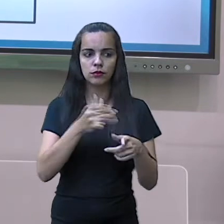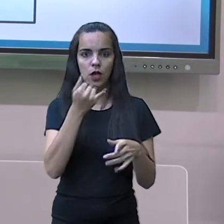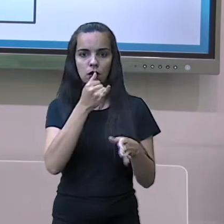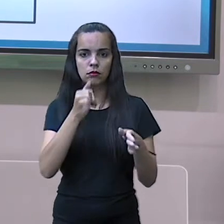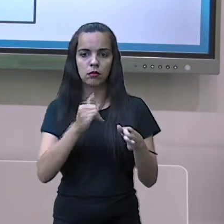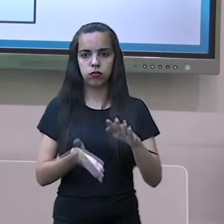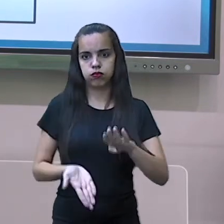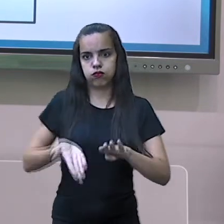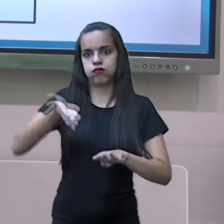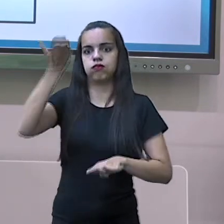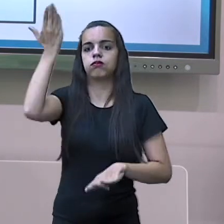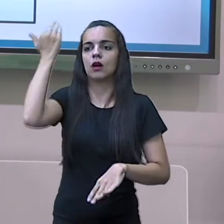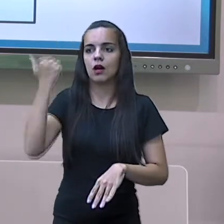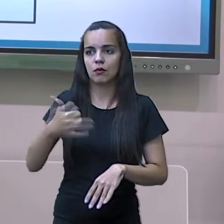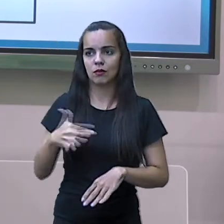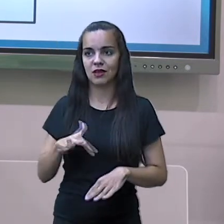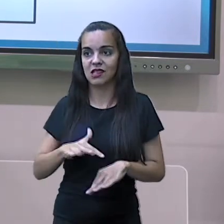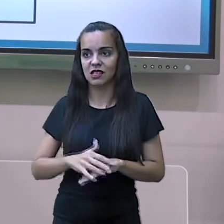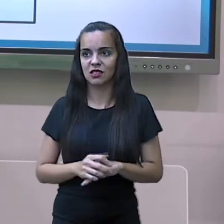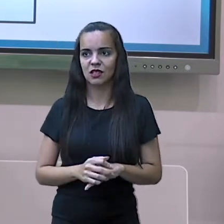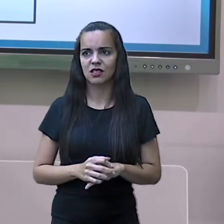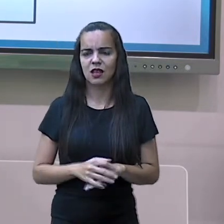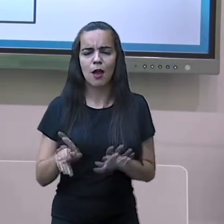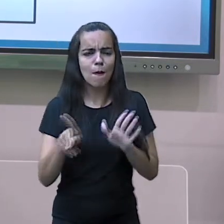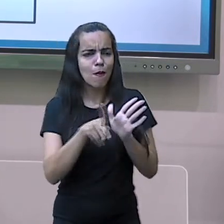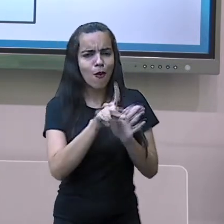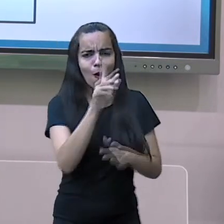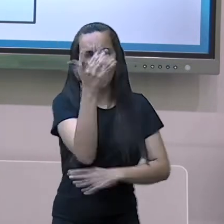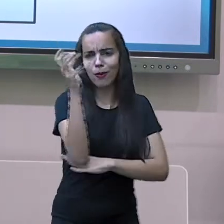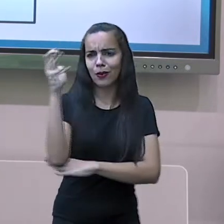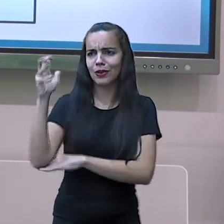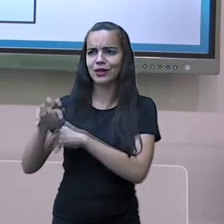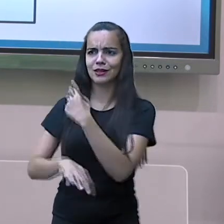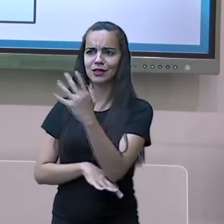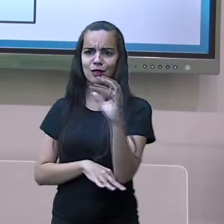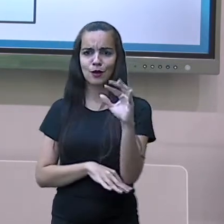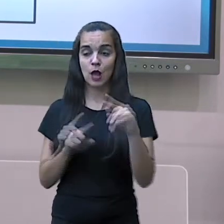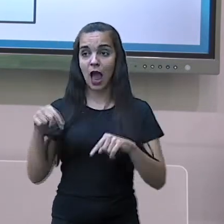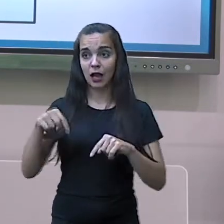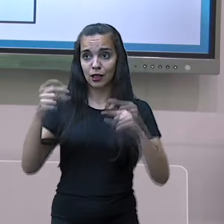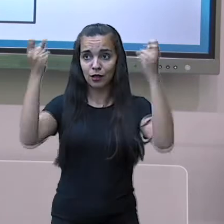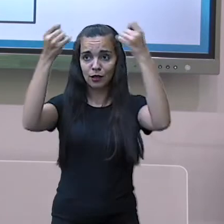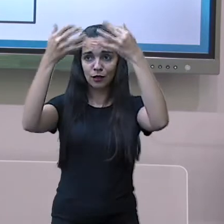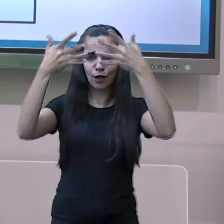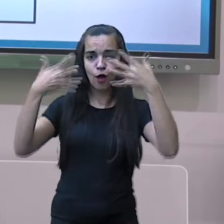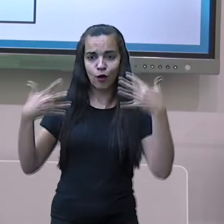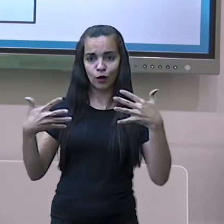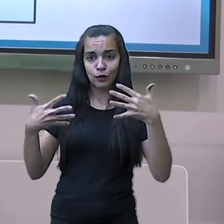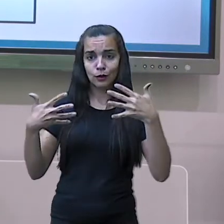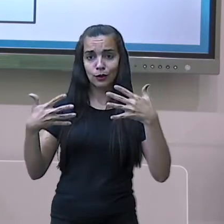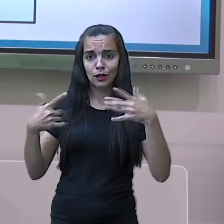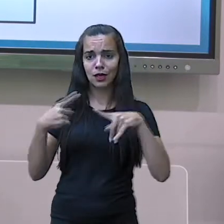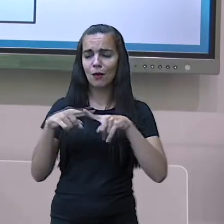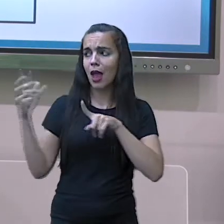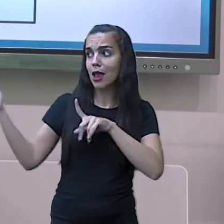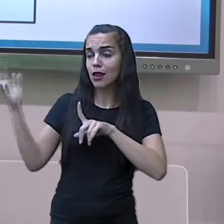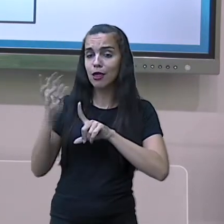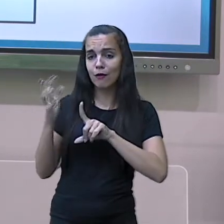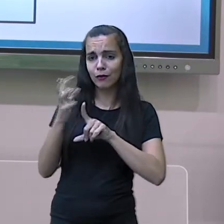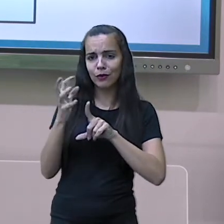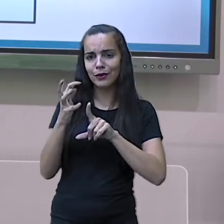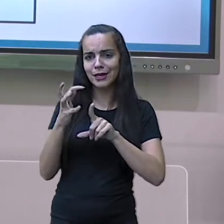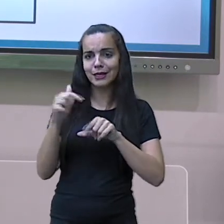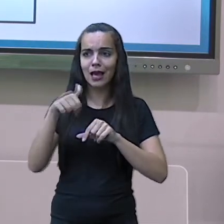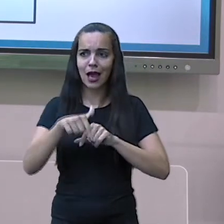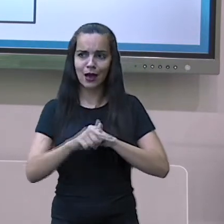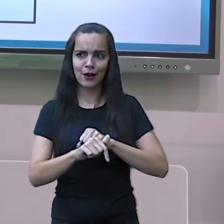faltando. Porque é a natureza, o nosso clima, influenciando até